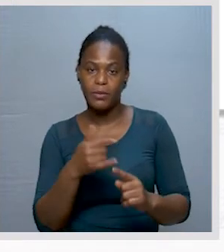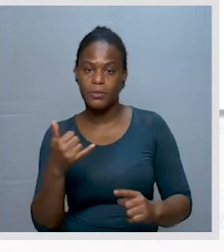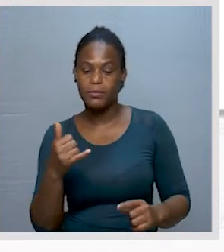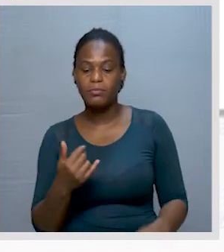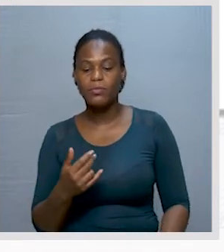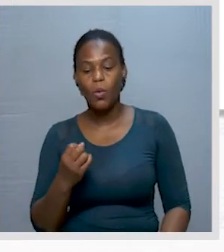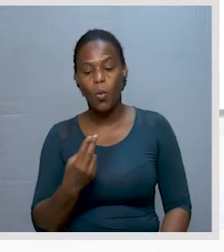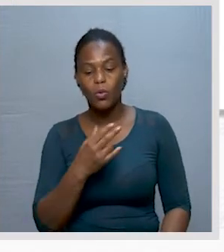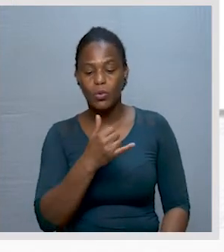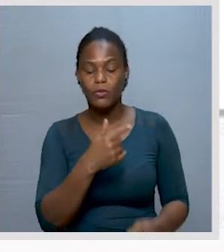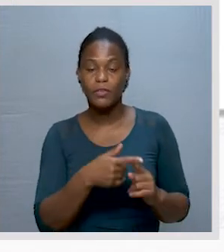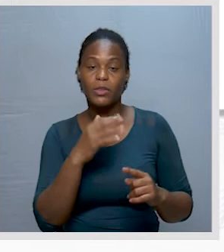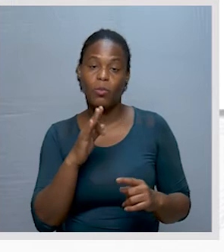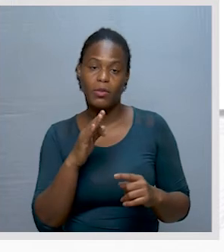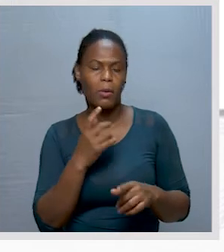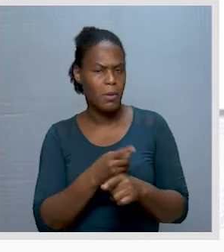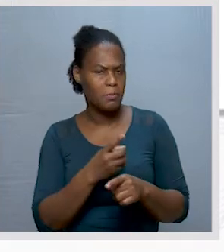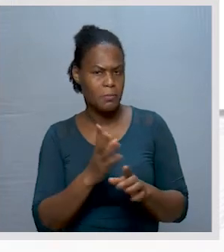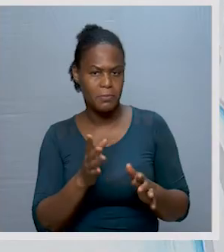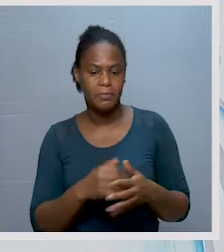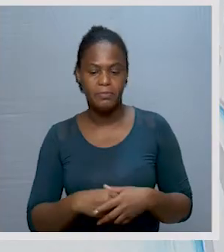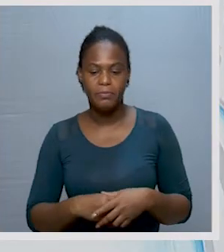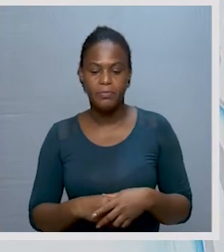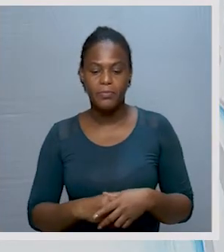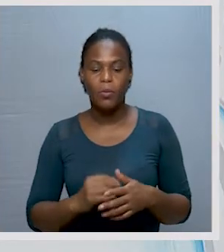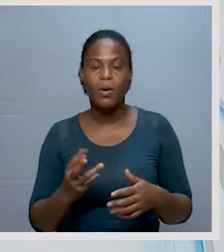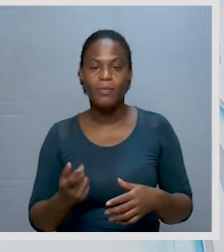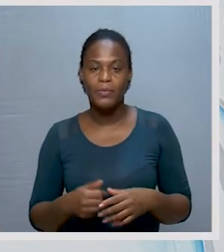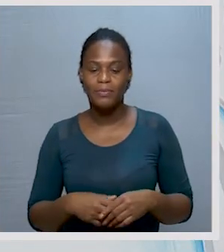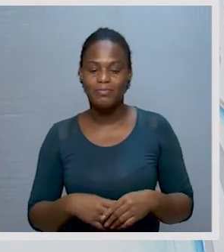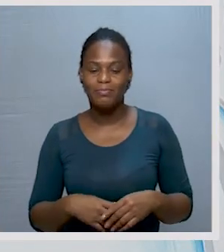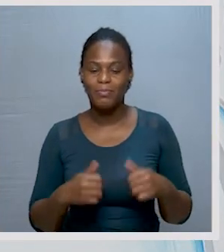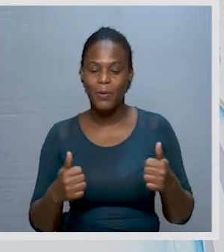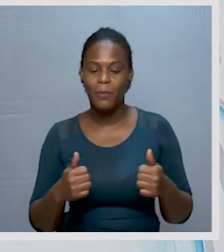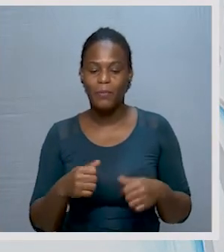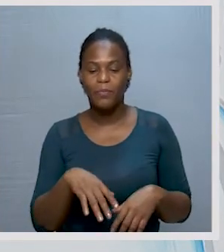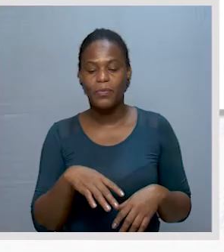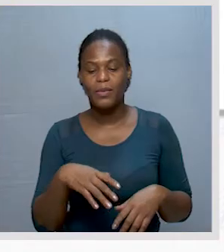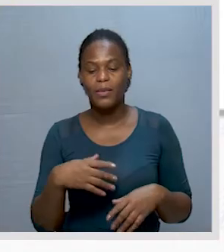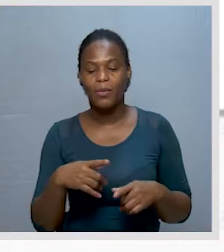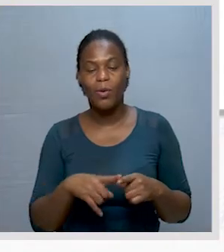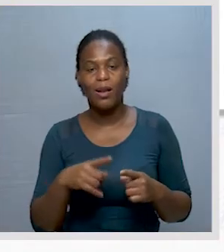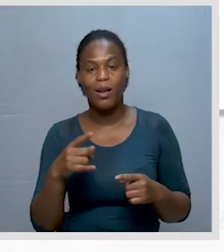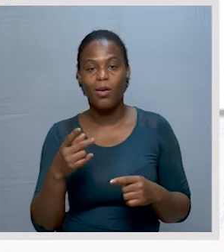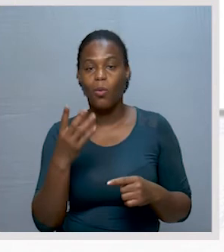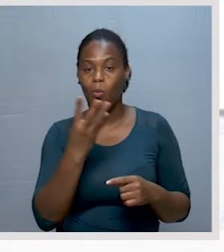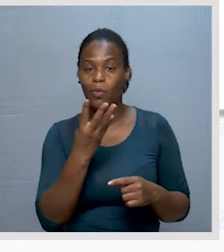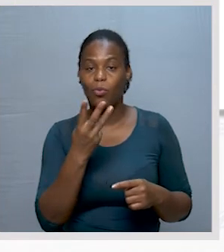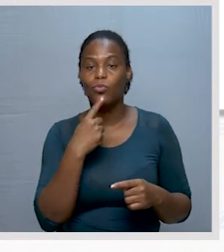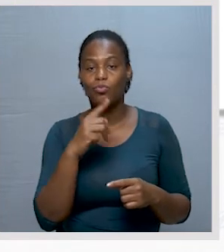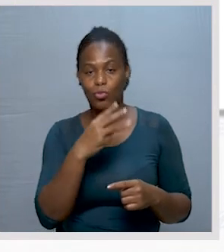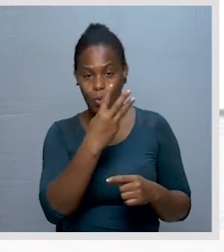4 vezes 2 ou 2 vezes 4, a mesma coisa. Quanto é que dá? Muito bem, 4 a repetir-se